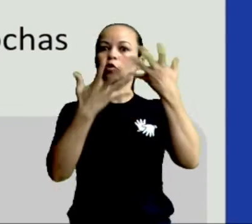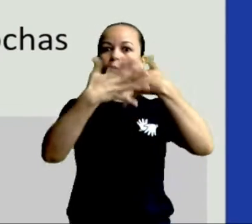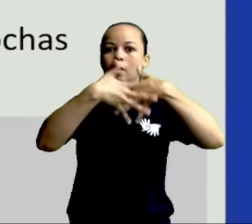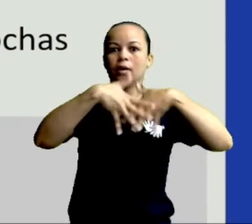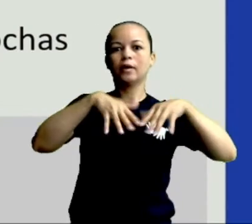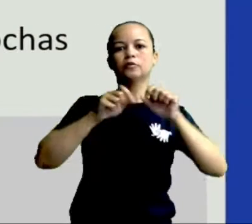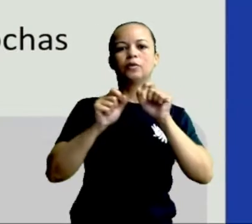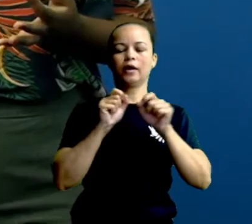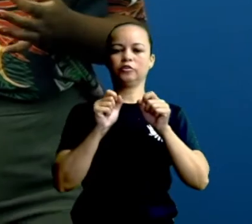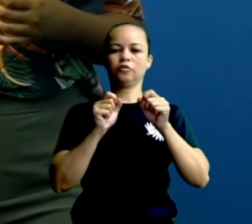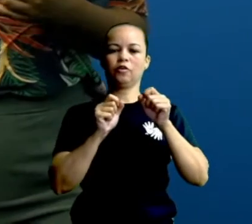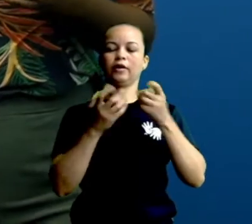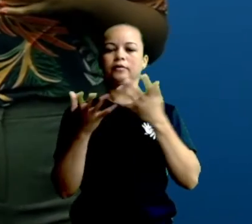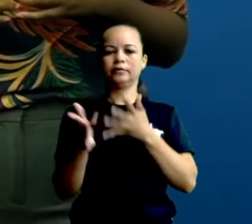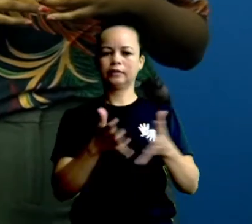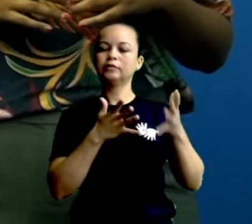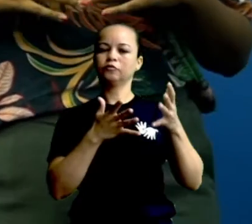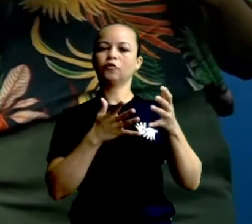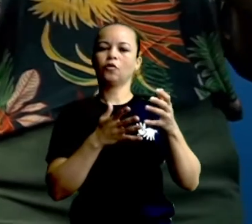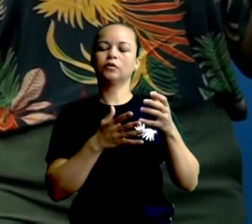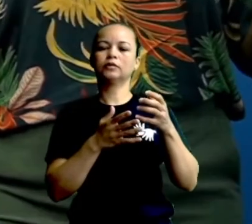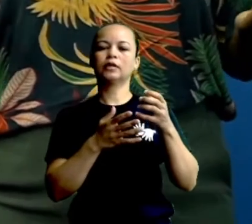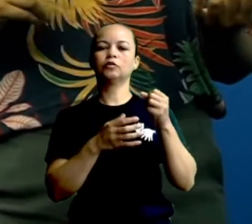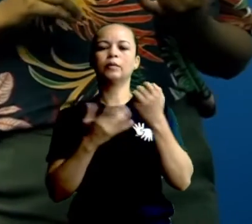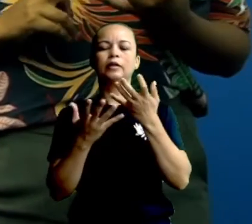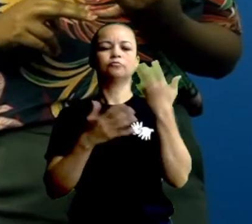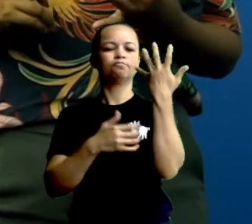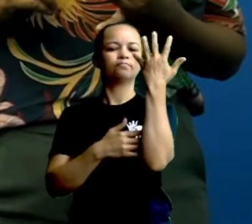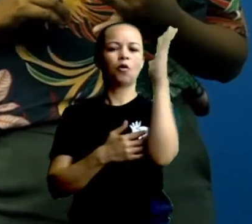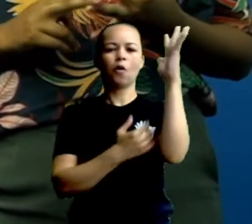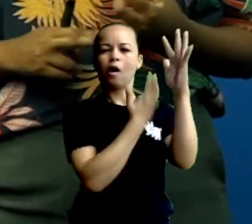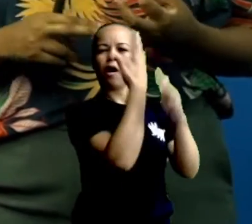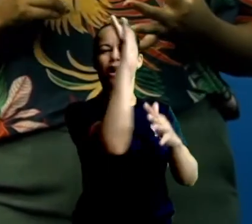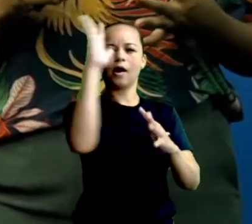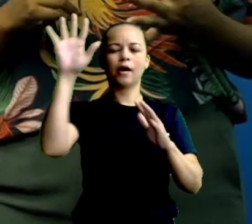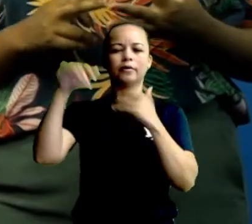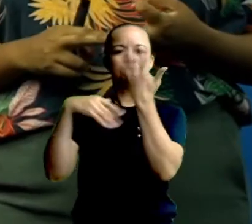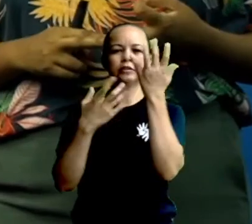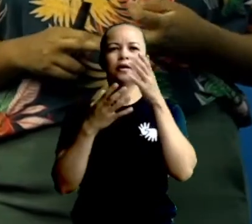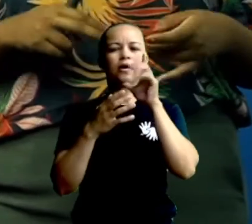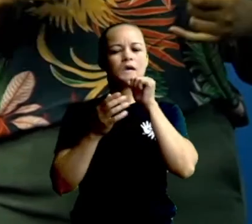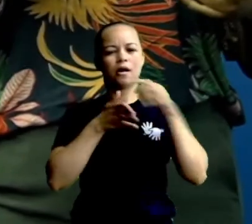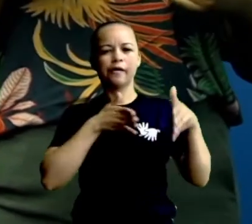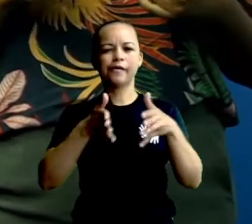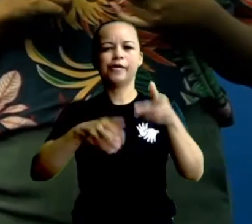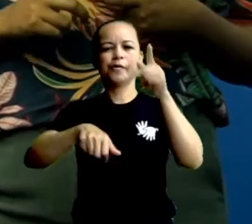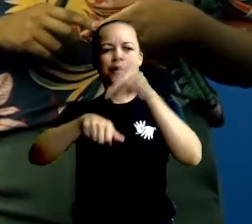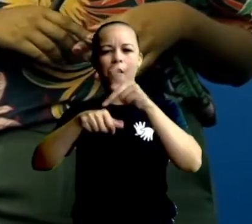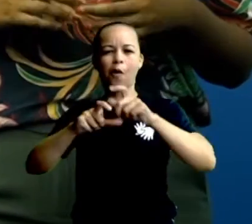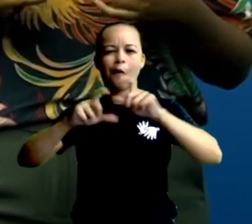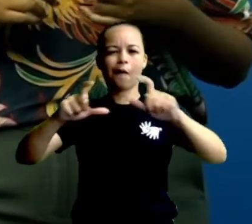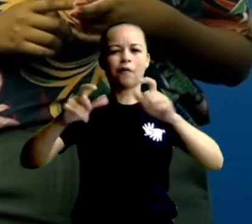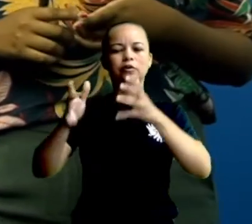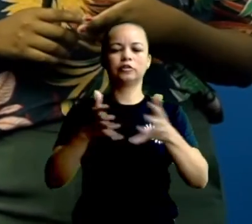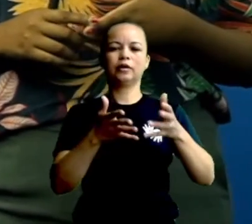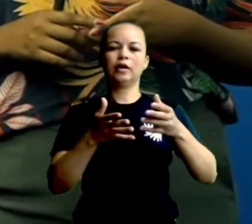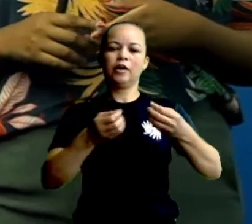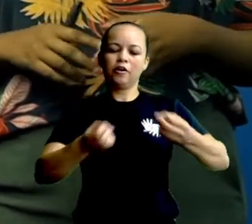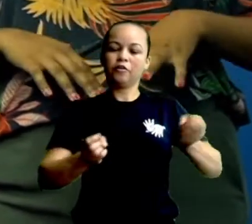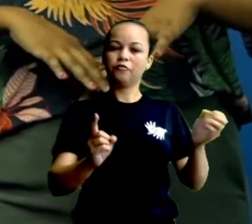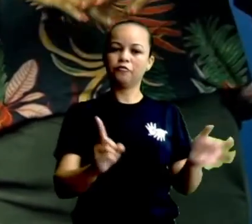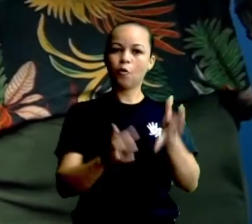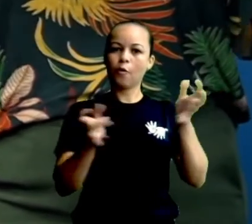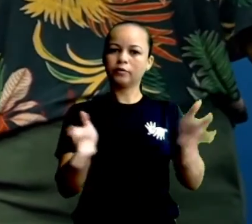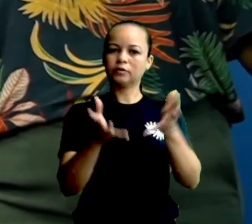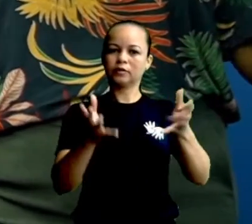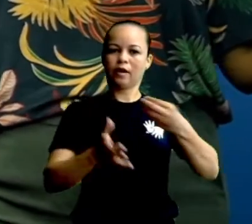forças superiores. Os elementos da natureza, árvores, rios, rochas, influenciavam na vida das